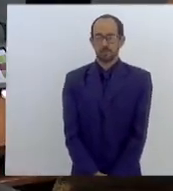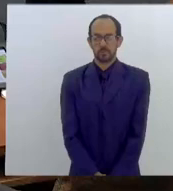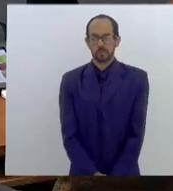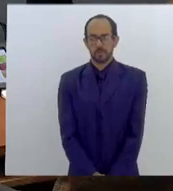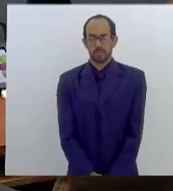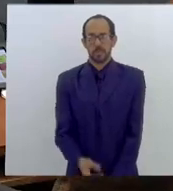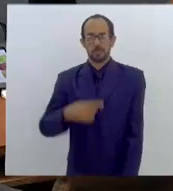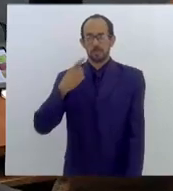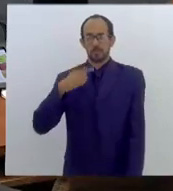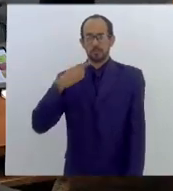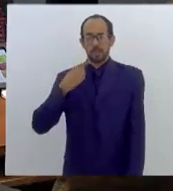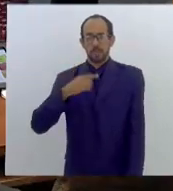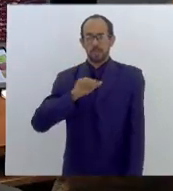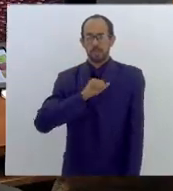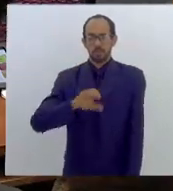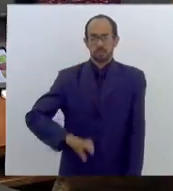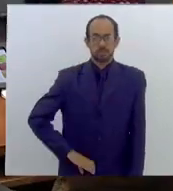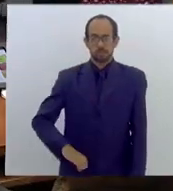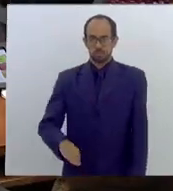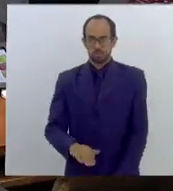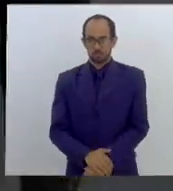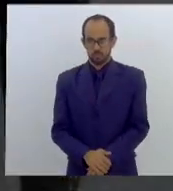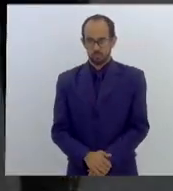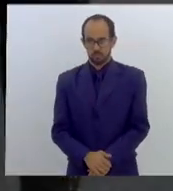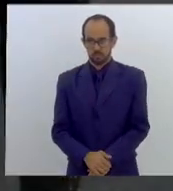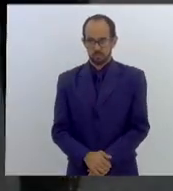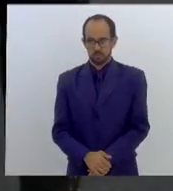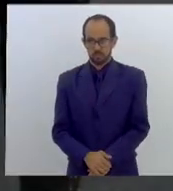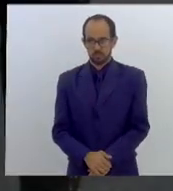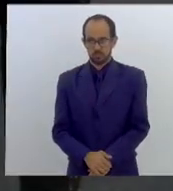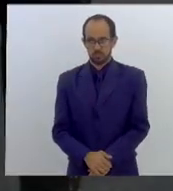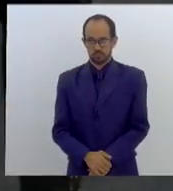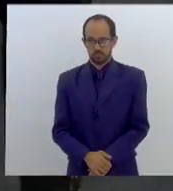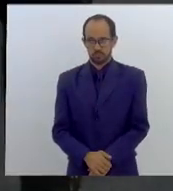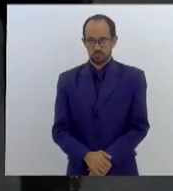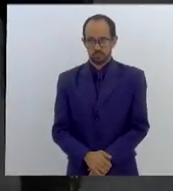Deputado André Siciliano, eu quero